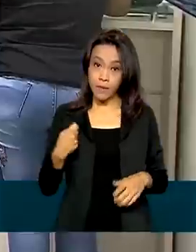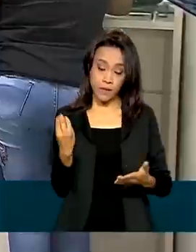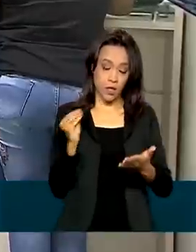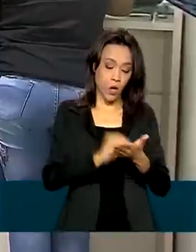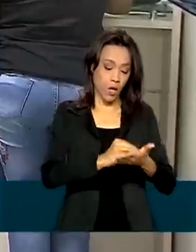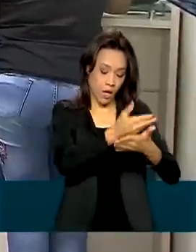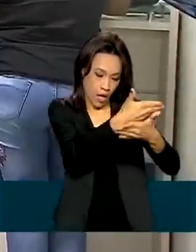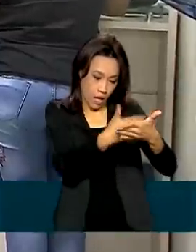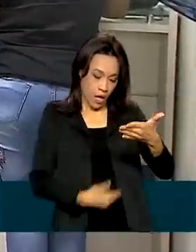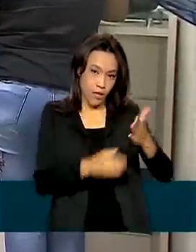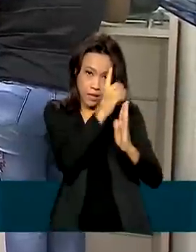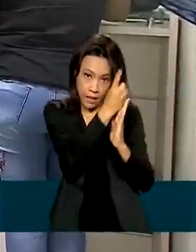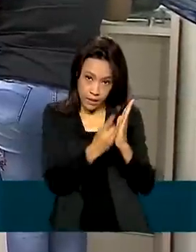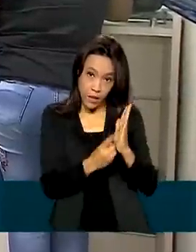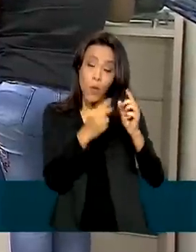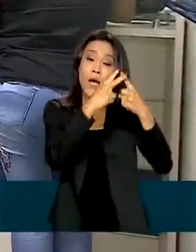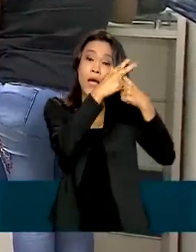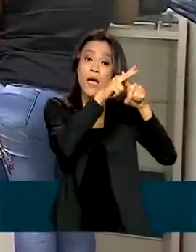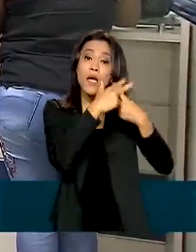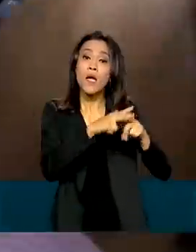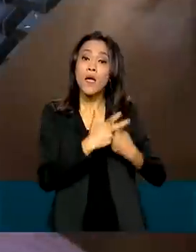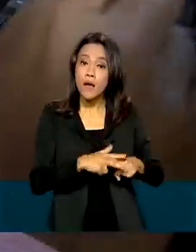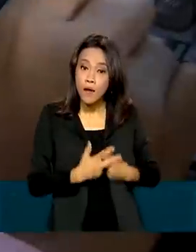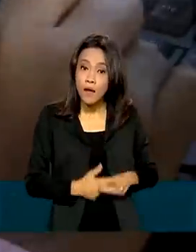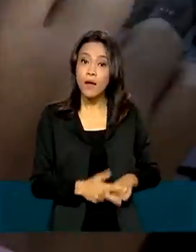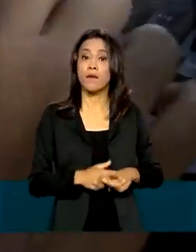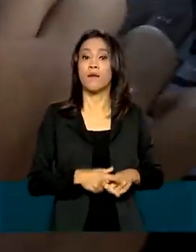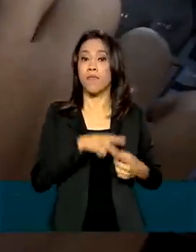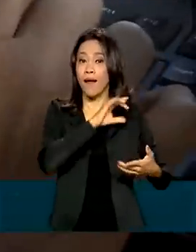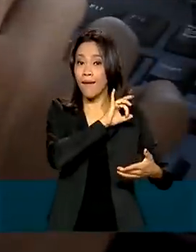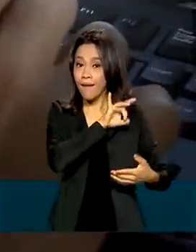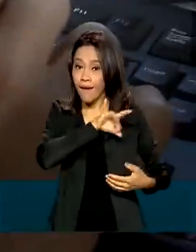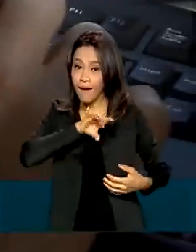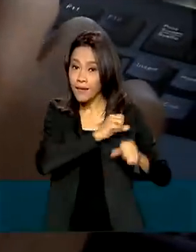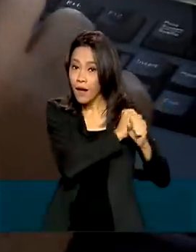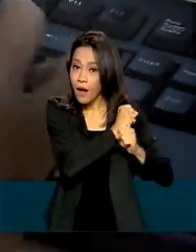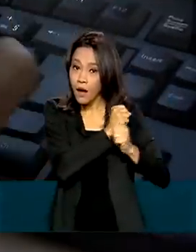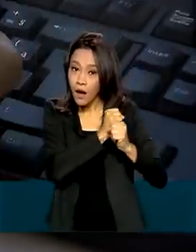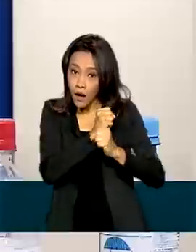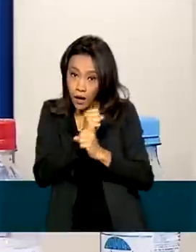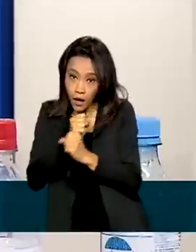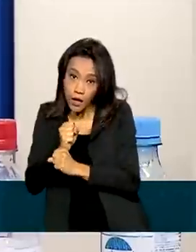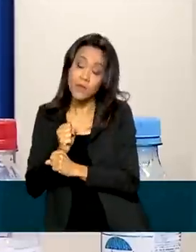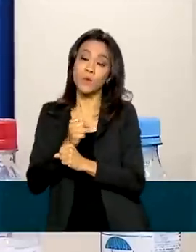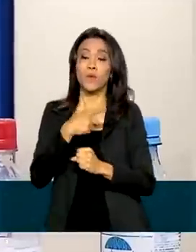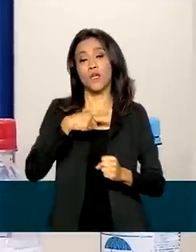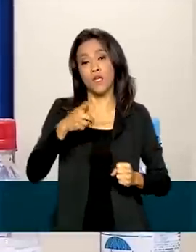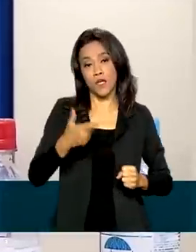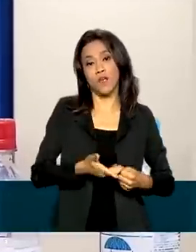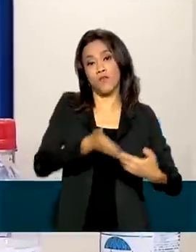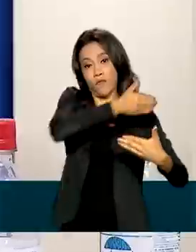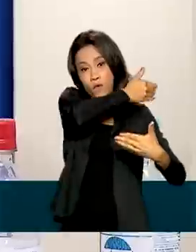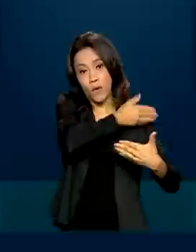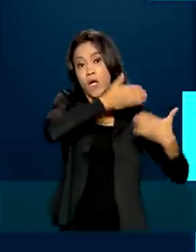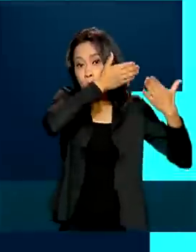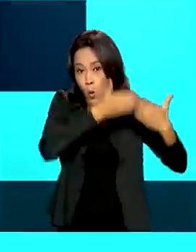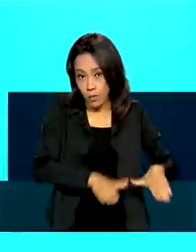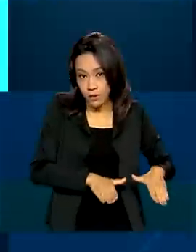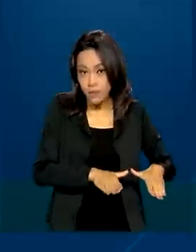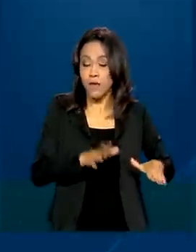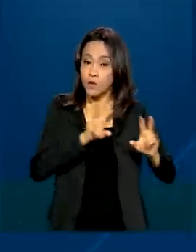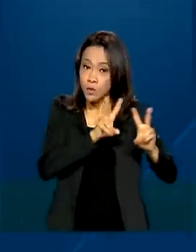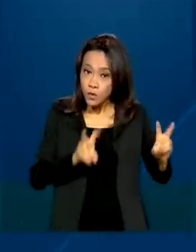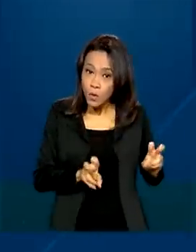declaração para cada exercício de recolhimento ou de retenção indevidos de imposto sobre pensão alimentícia.